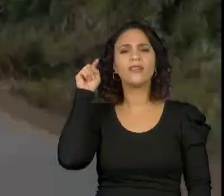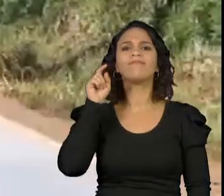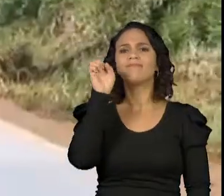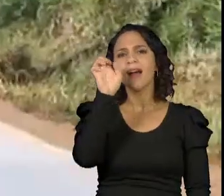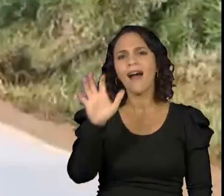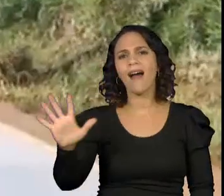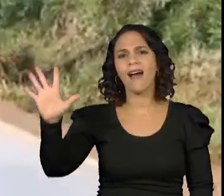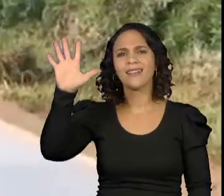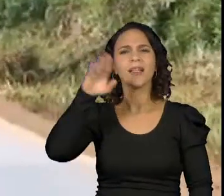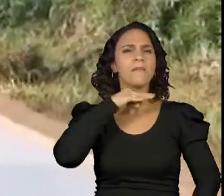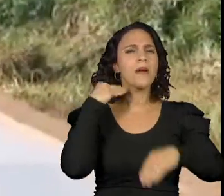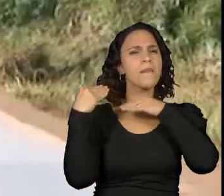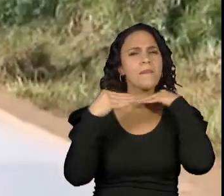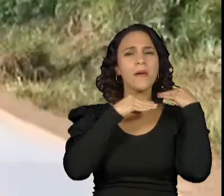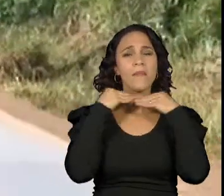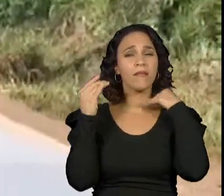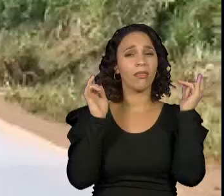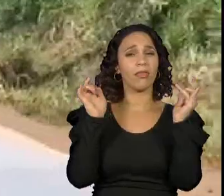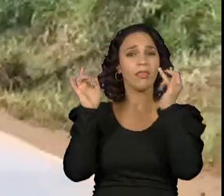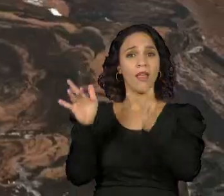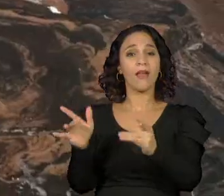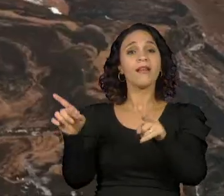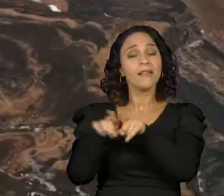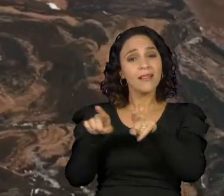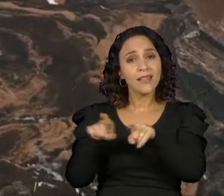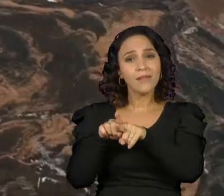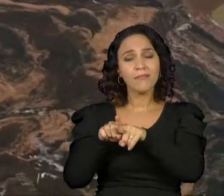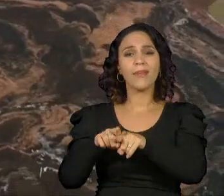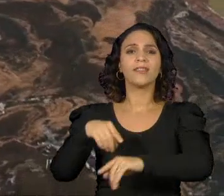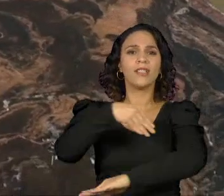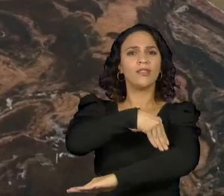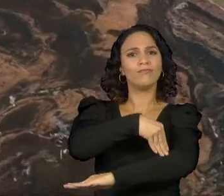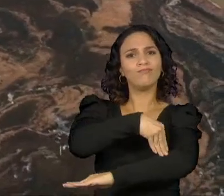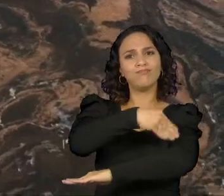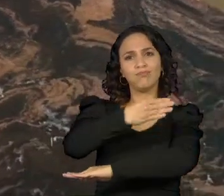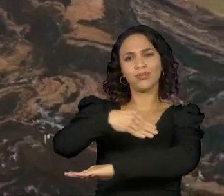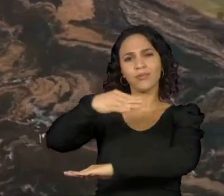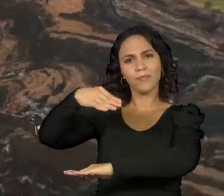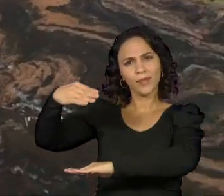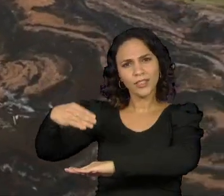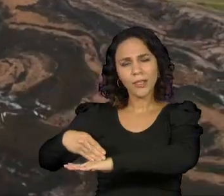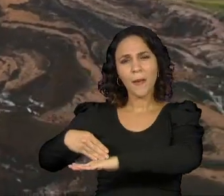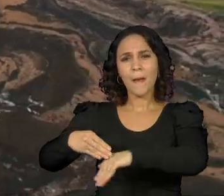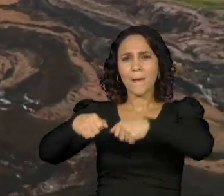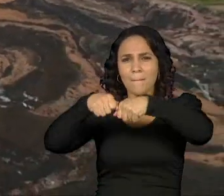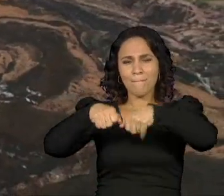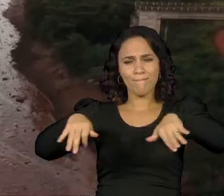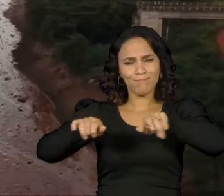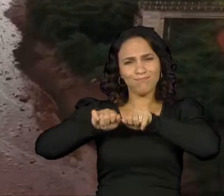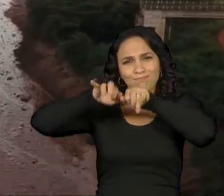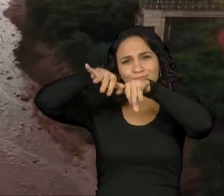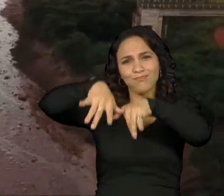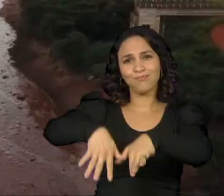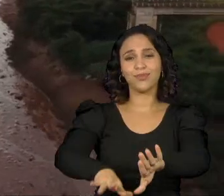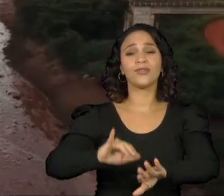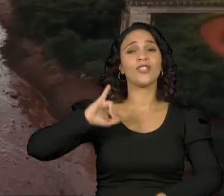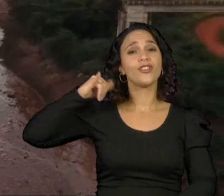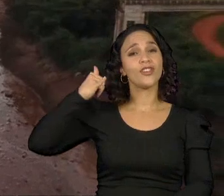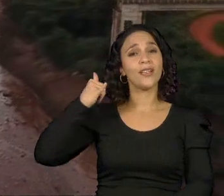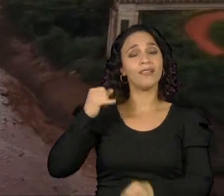abandono. Quando a barragem da mina do Córrego do Feijão, em Brumadinho, se rompeu em janeiro de